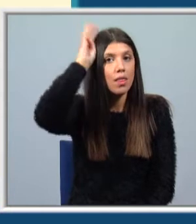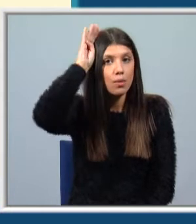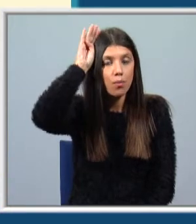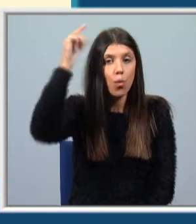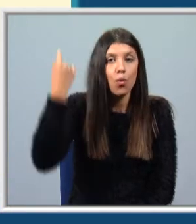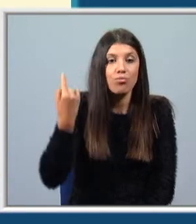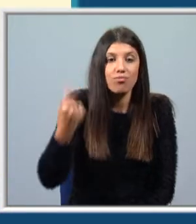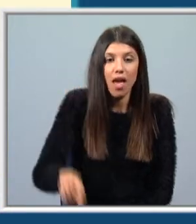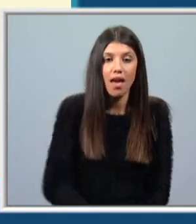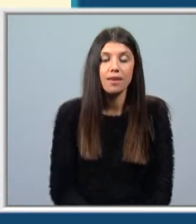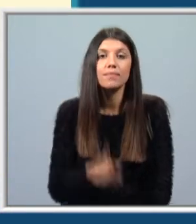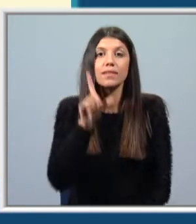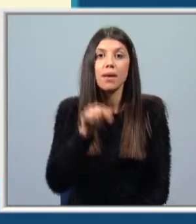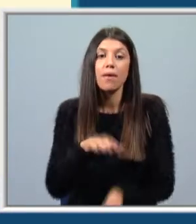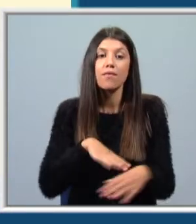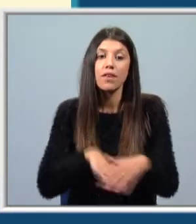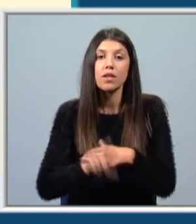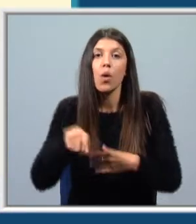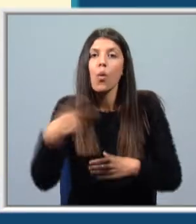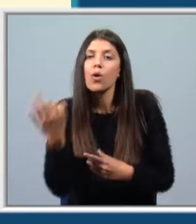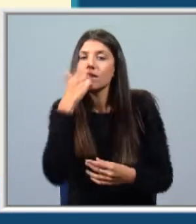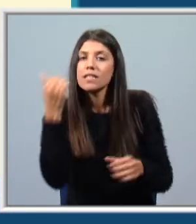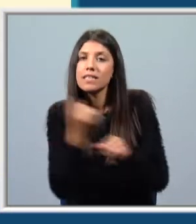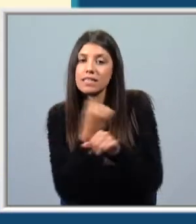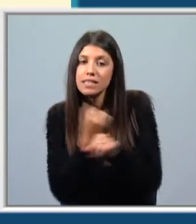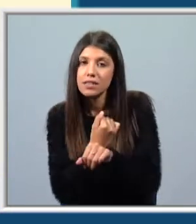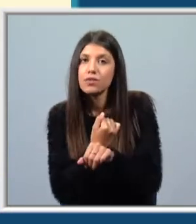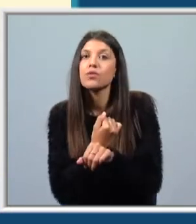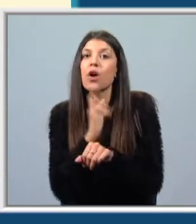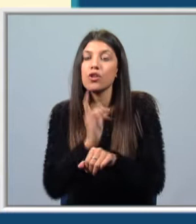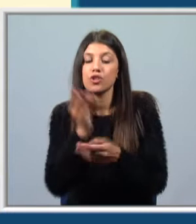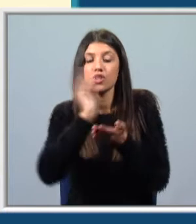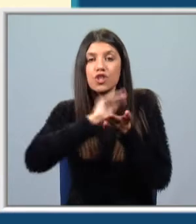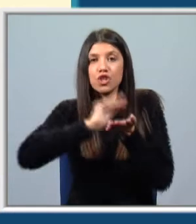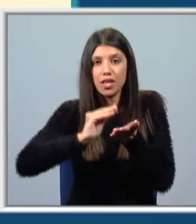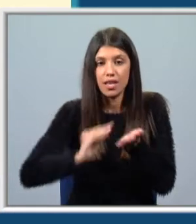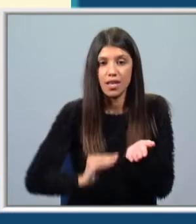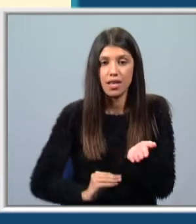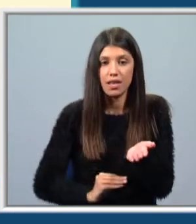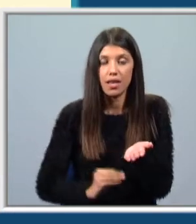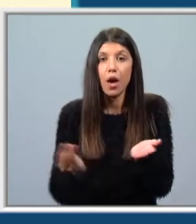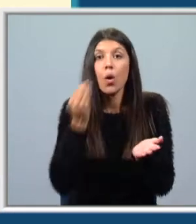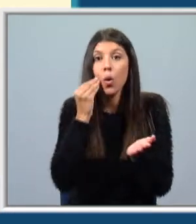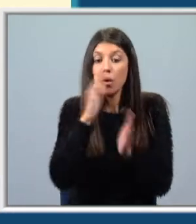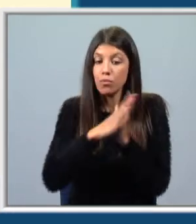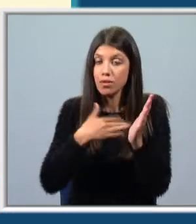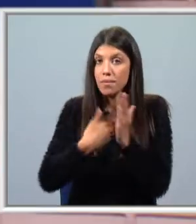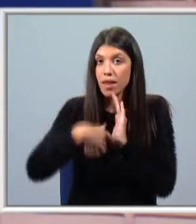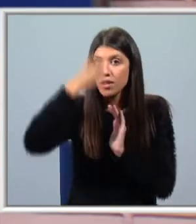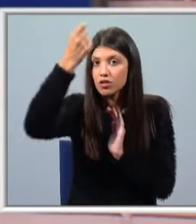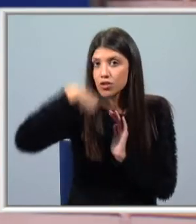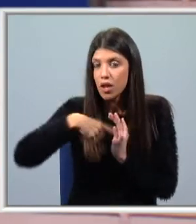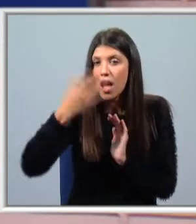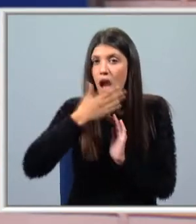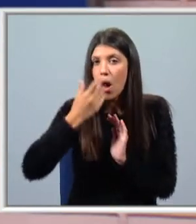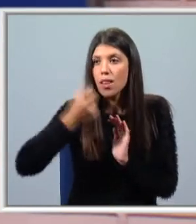Fazer mais alguns exercícios com descrita com recurso à nossa tabela de histórias. Assististe o